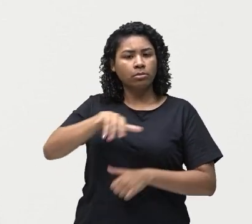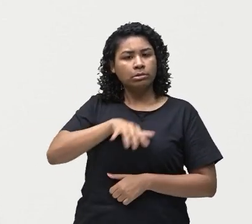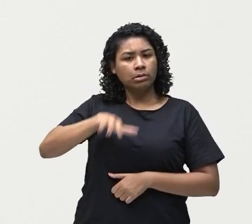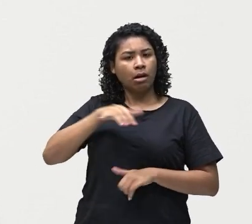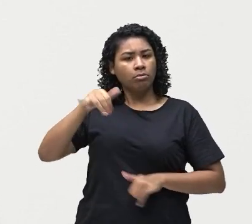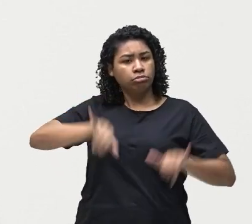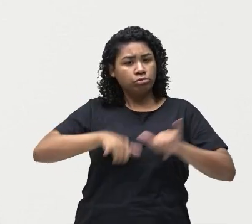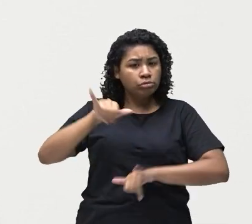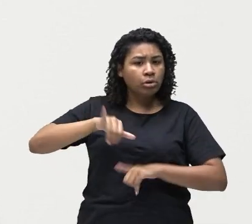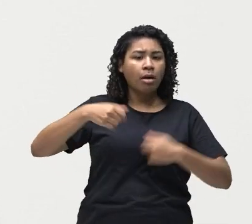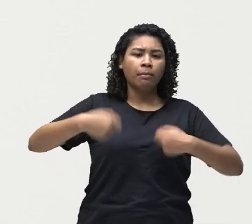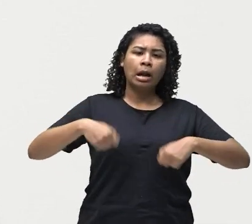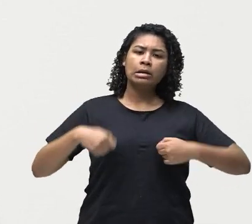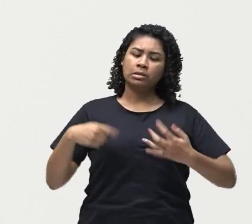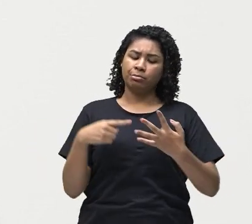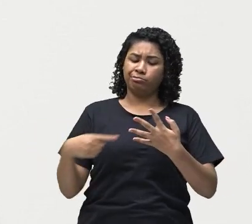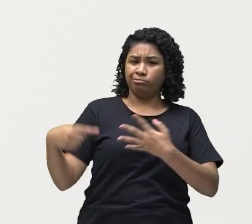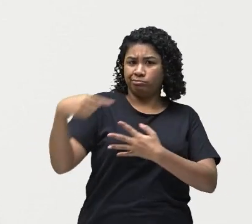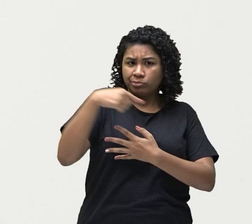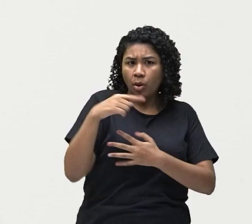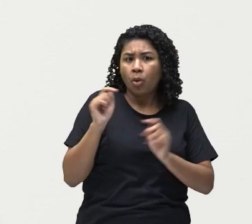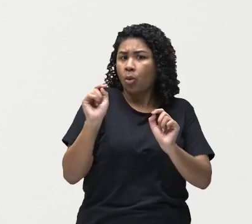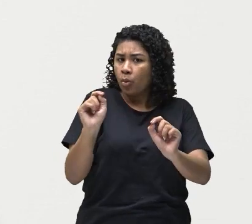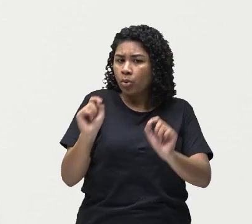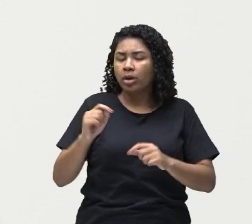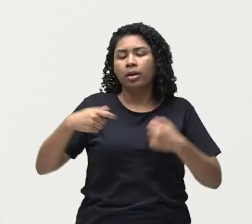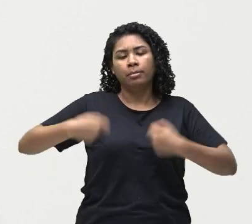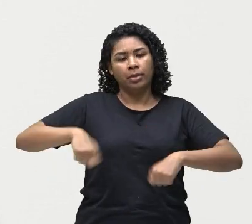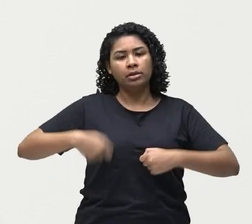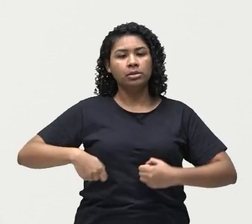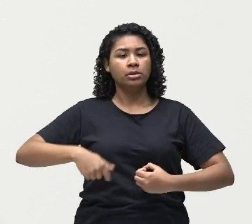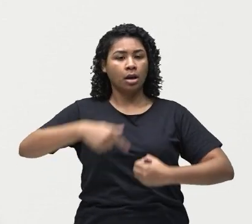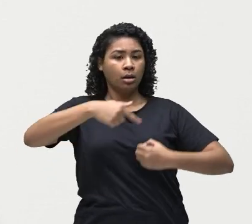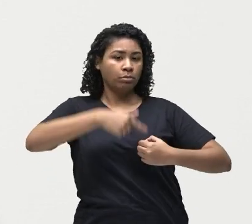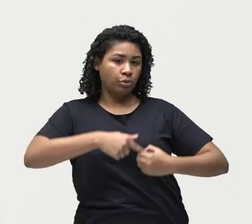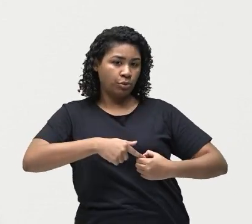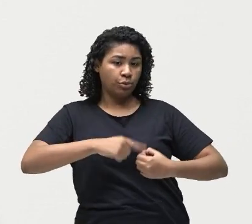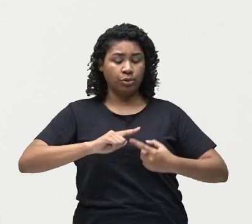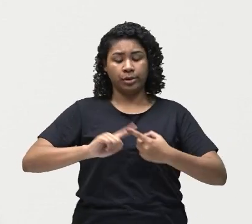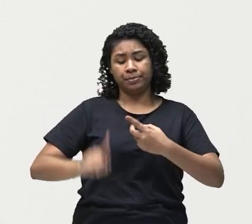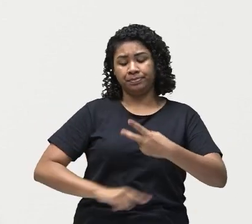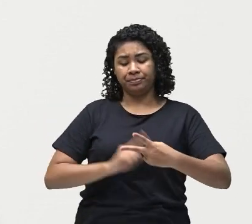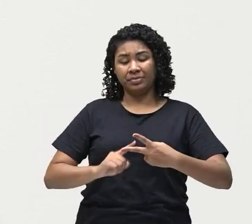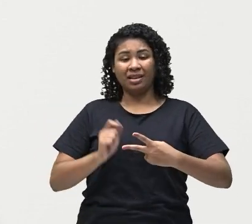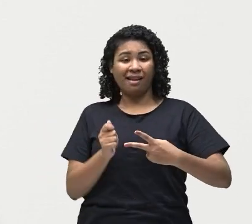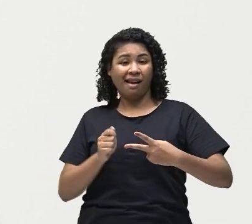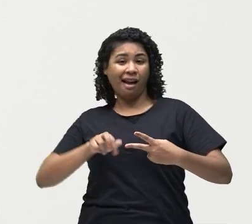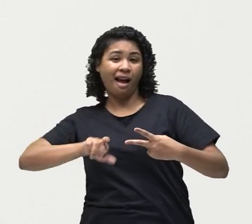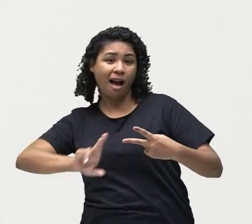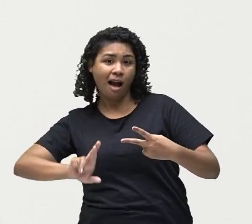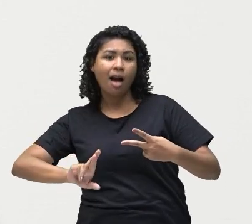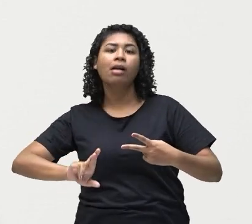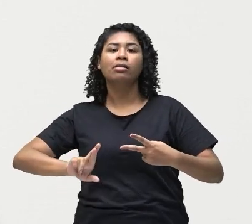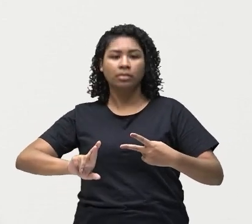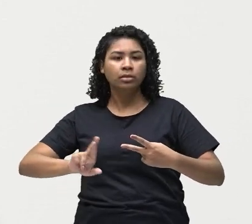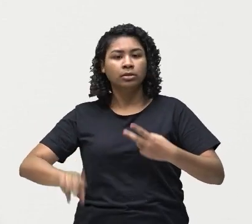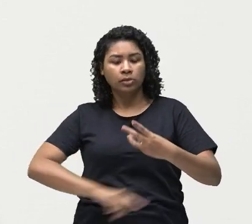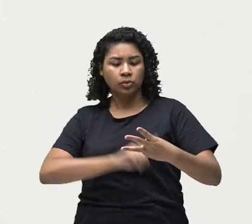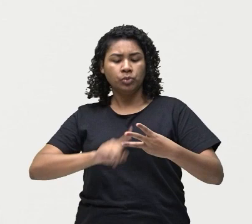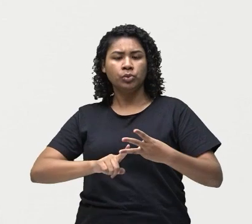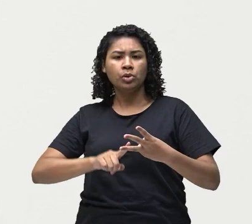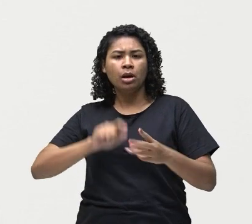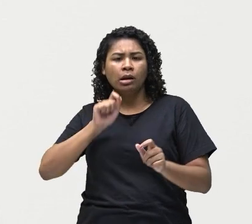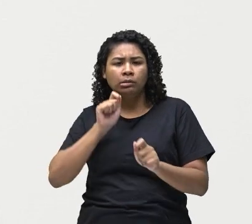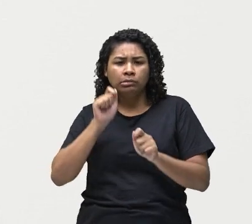alguns fatores é necessário utilização de combustível o ar né necessário que tem uma queima para que aconteça